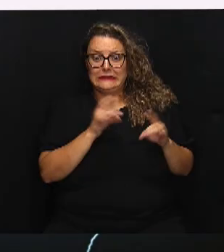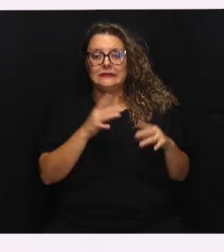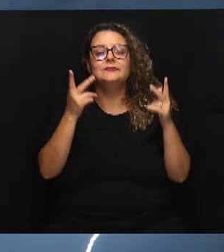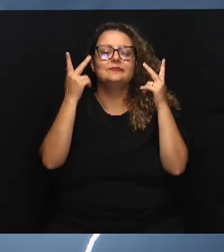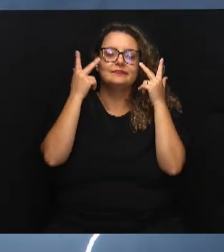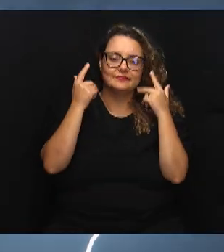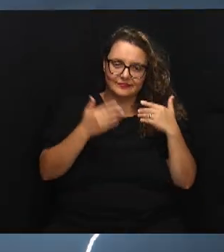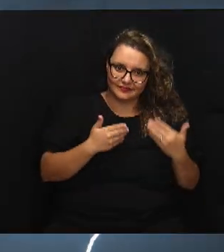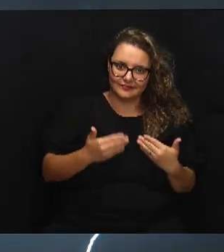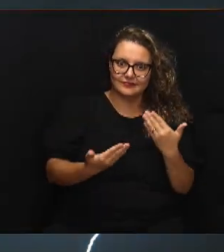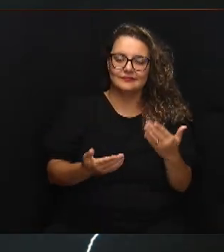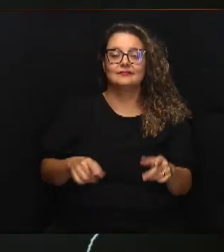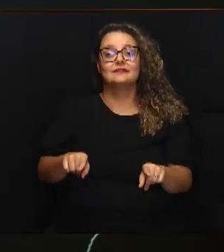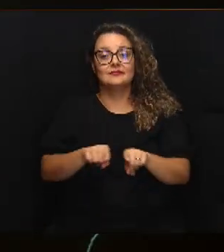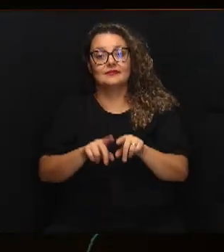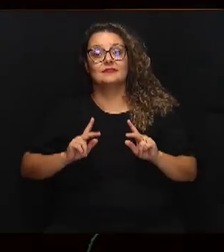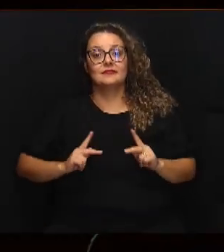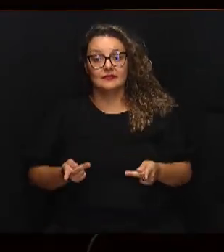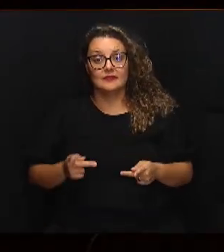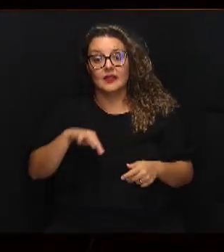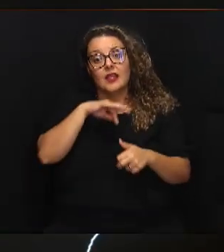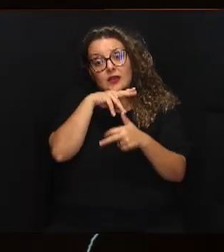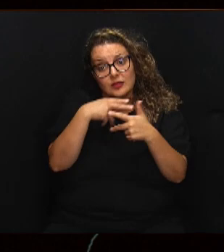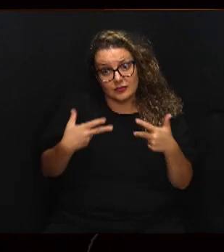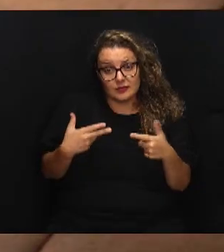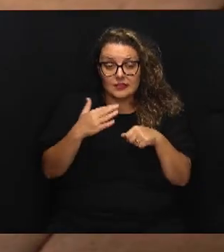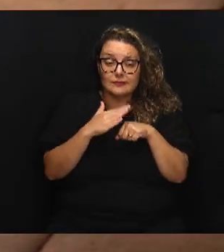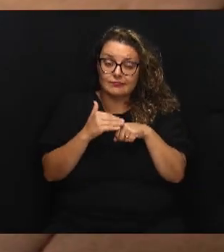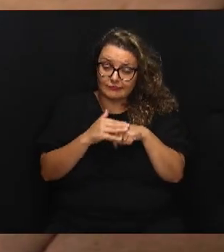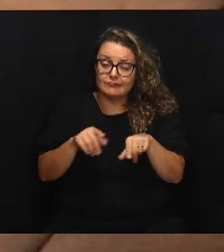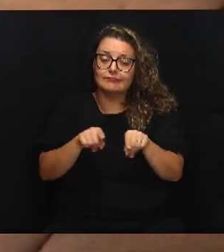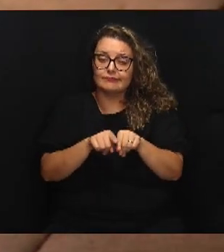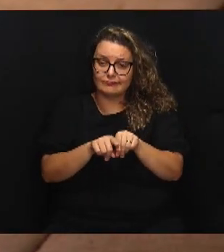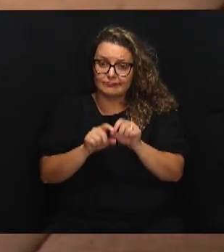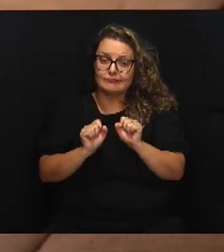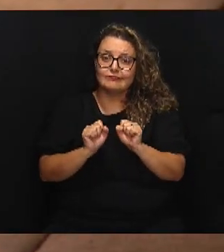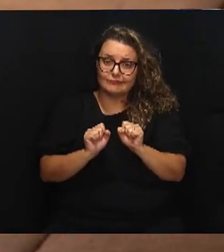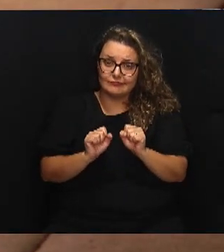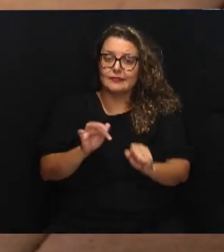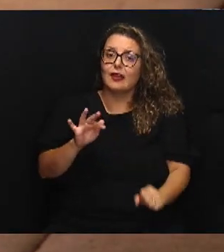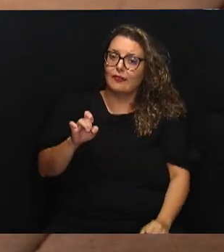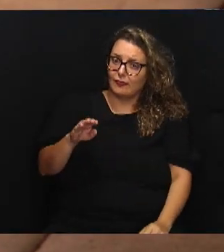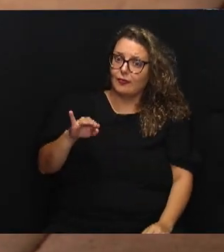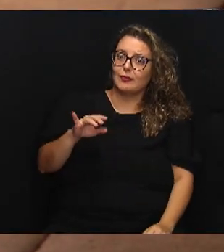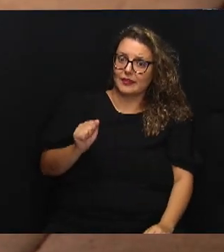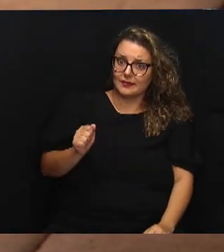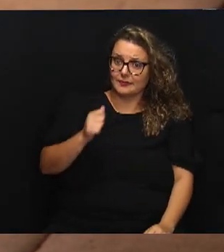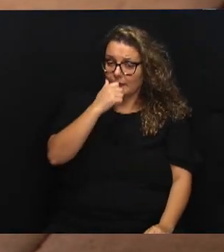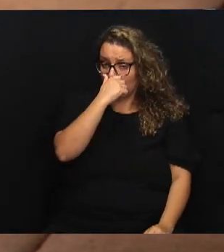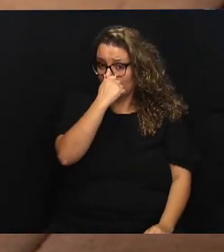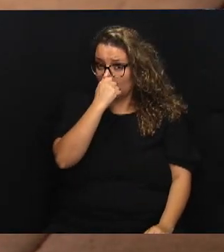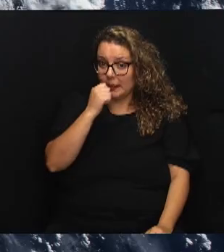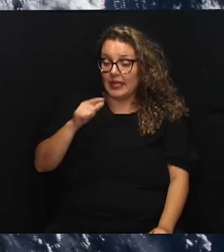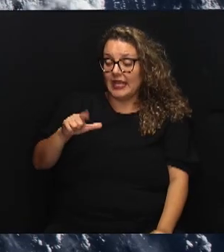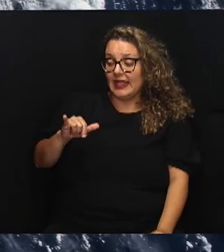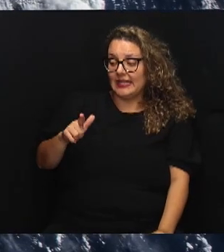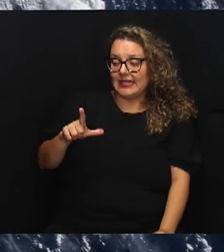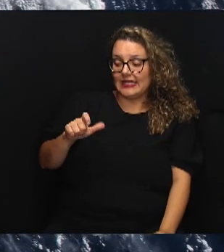um temor bastante comum. Além dos seres humanos, os animais de estimação também podem sofrer dessa